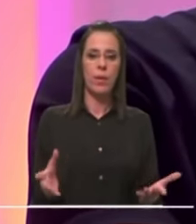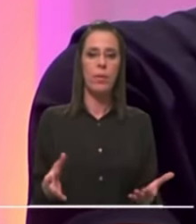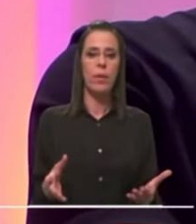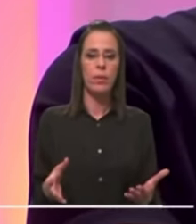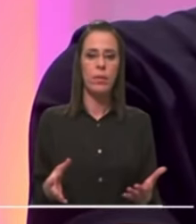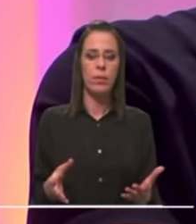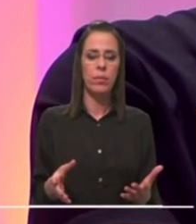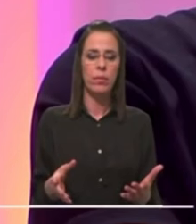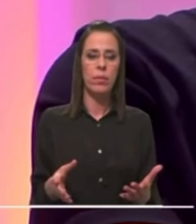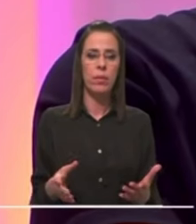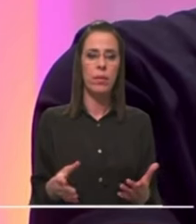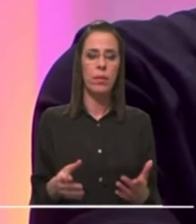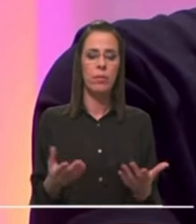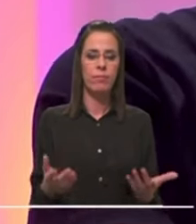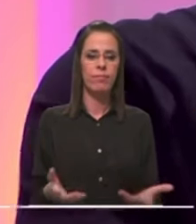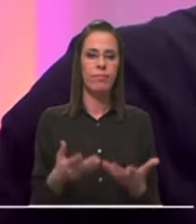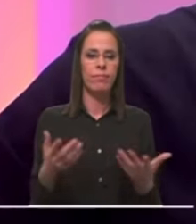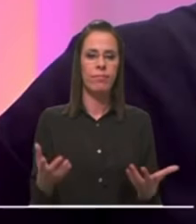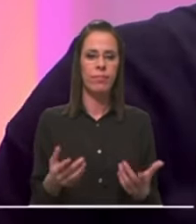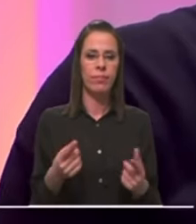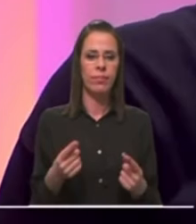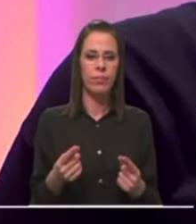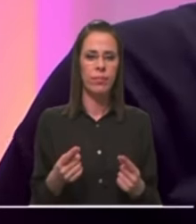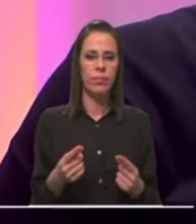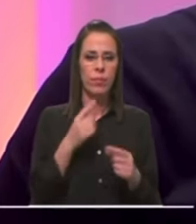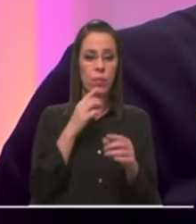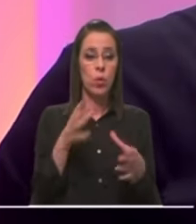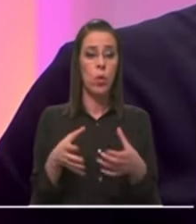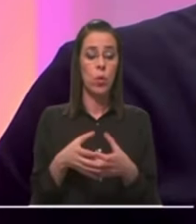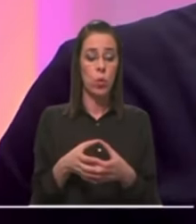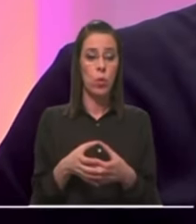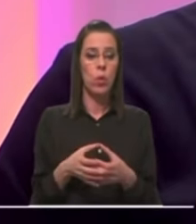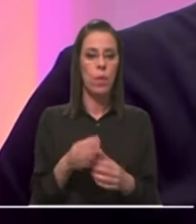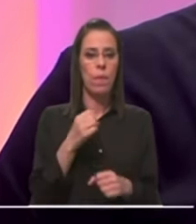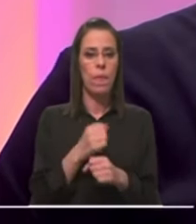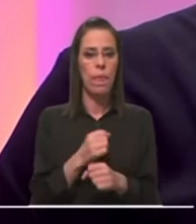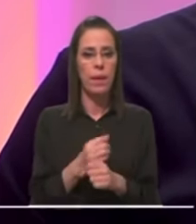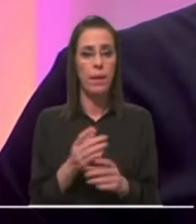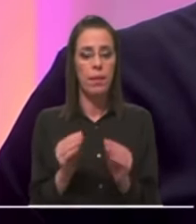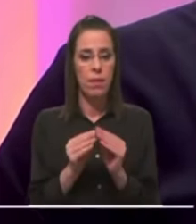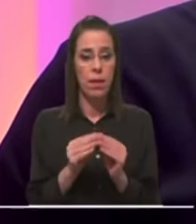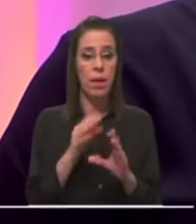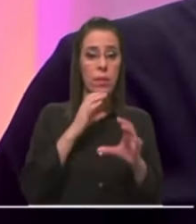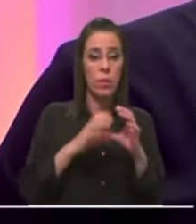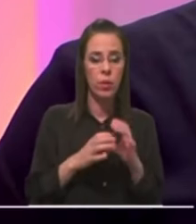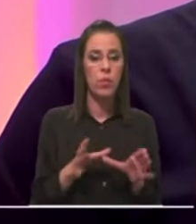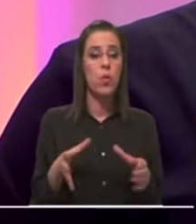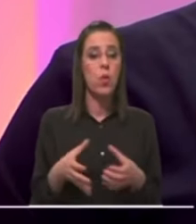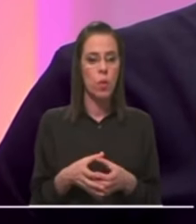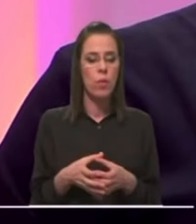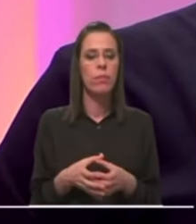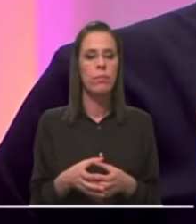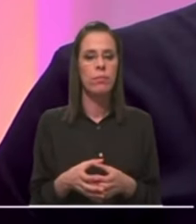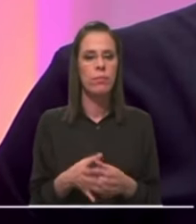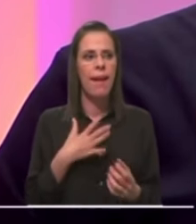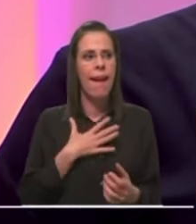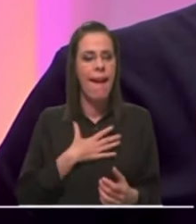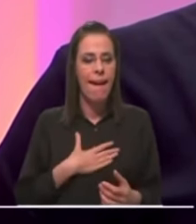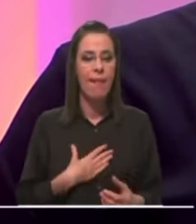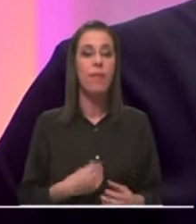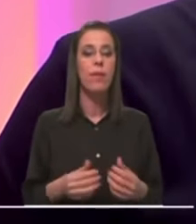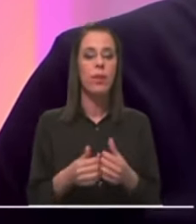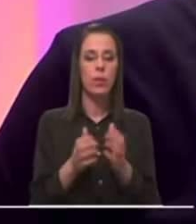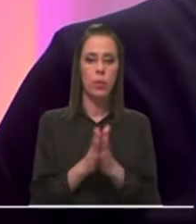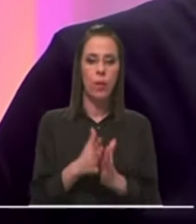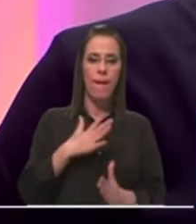como como através de um de um de um núcleo apurado trabalhado de comunicação eh pretendiam a